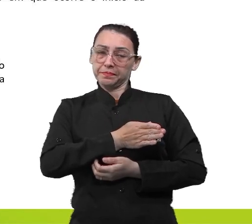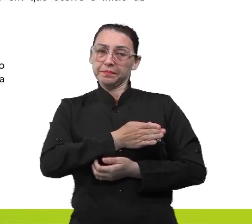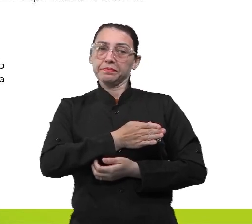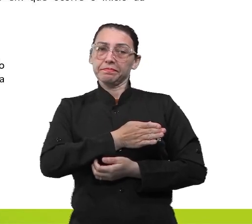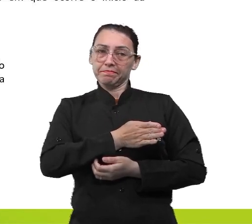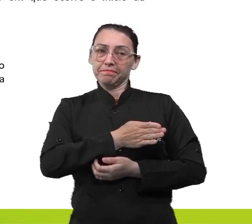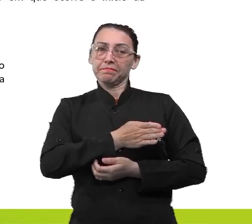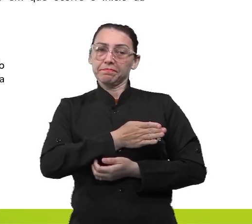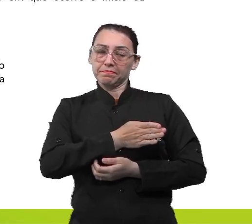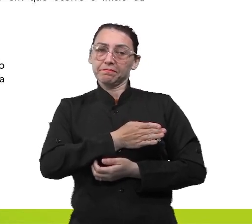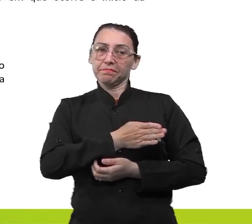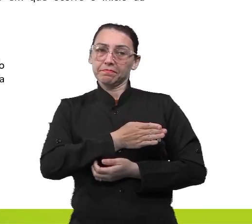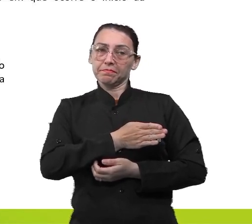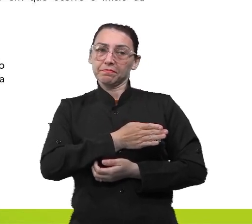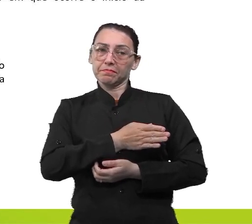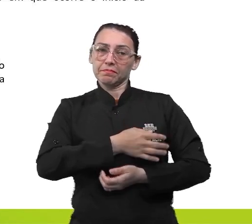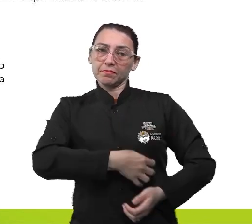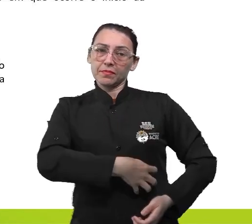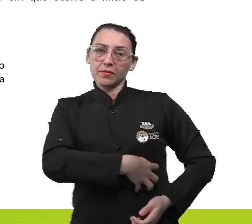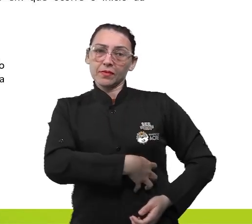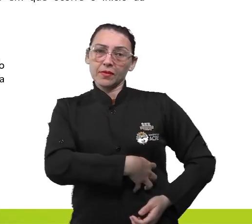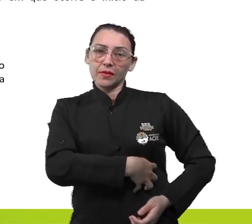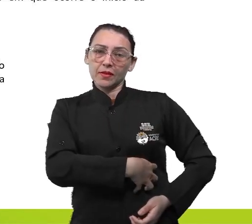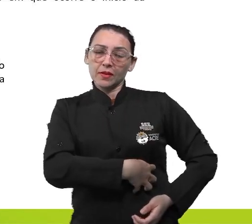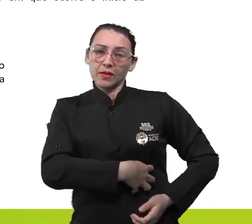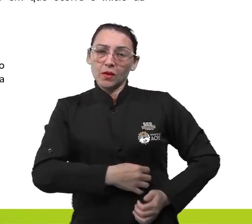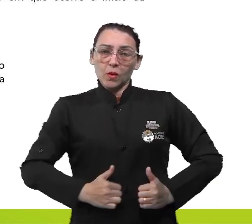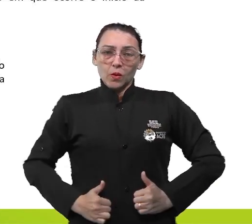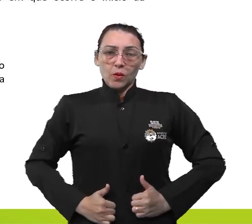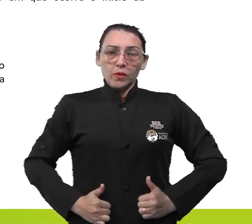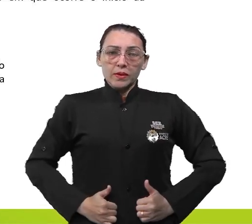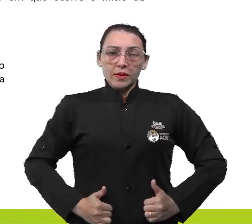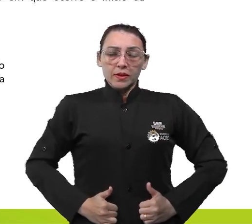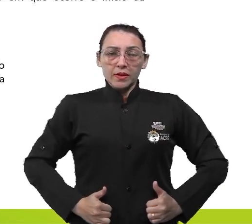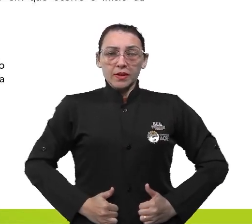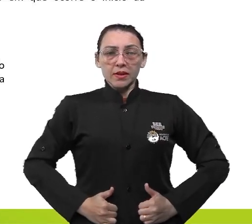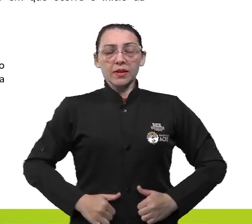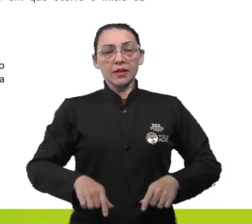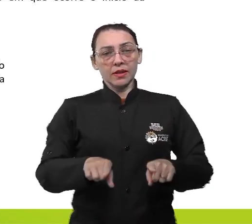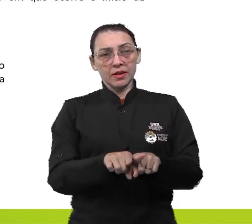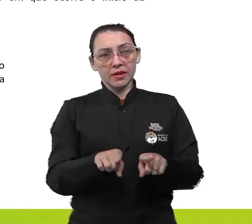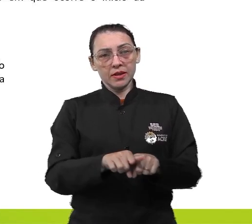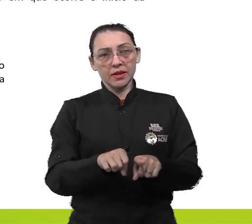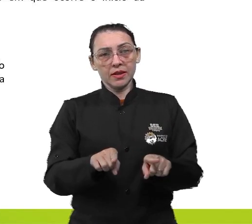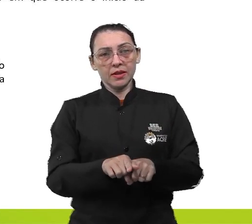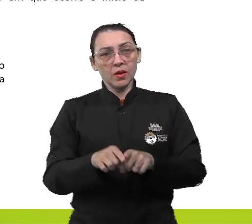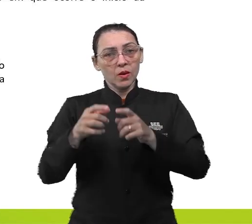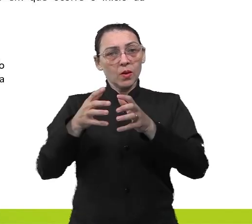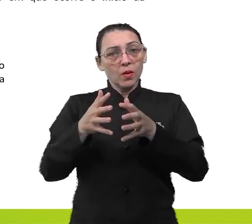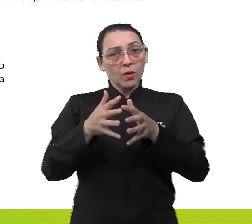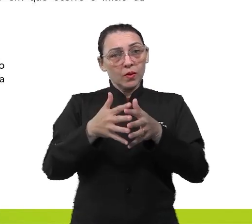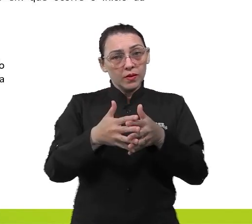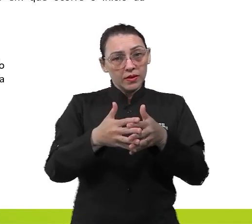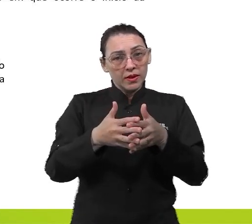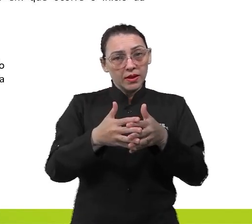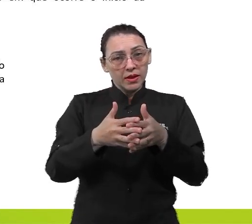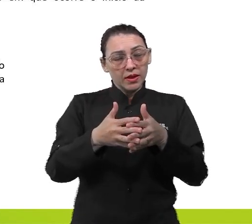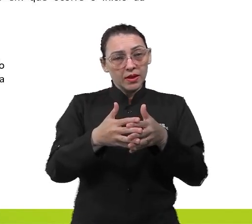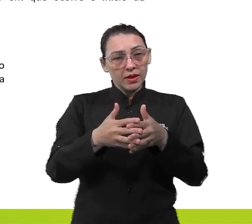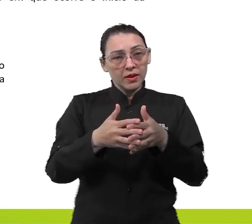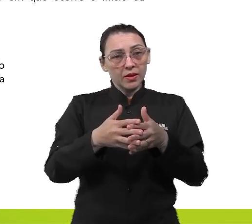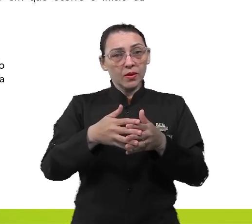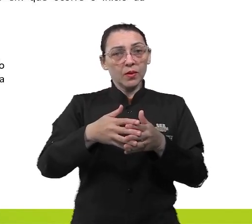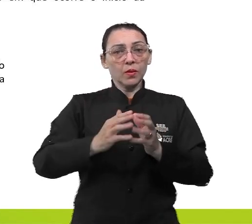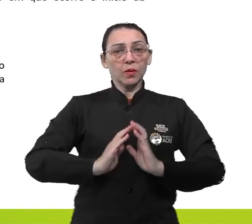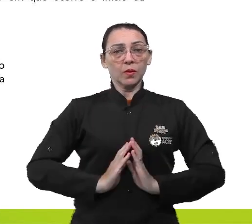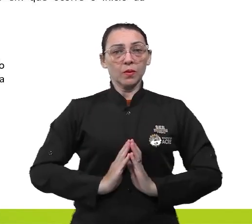né? Sem ele a gente não vive. Temos os rins, que são essenciais, o cérebro também, tá certo? Os